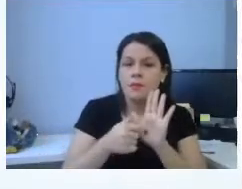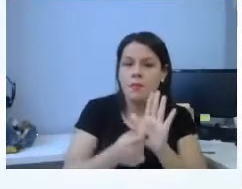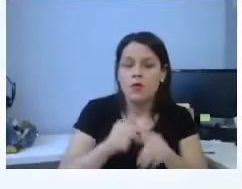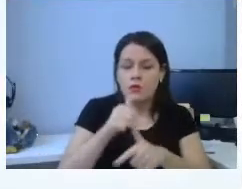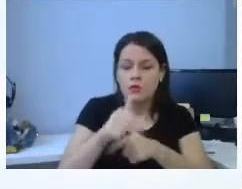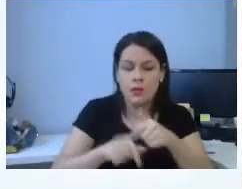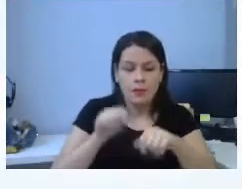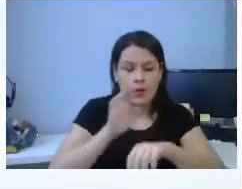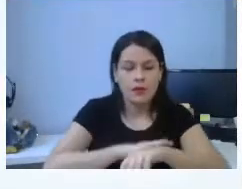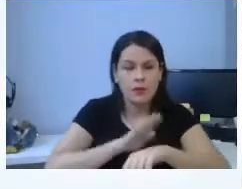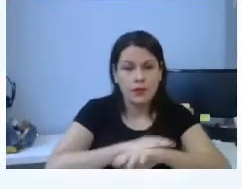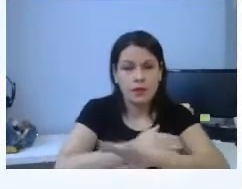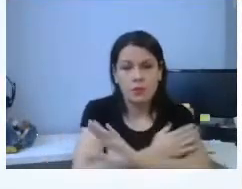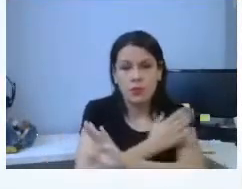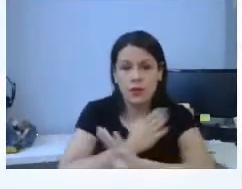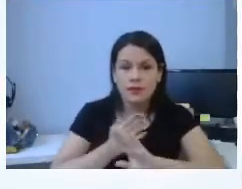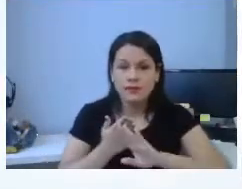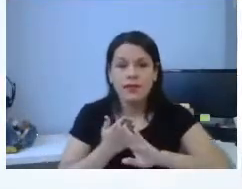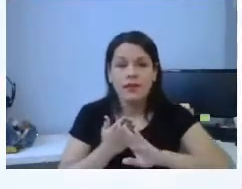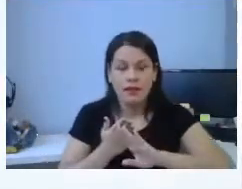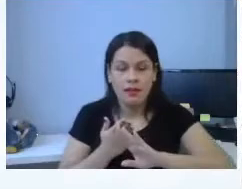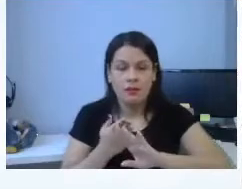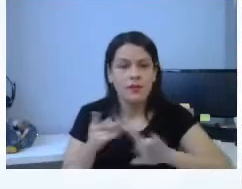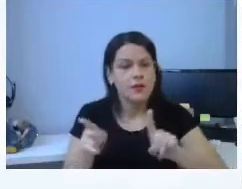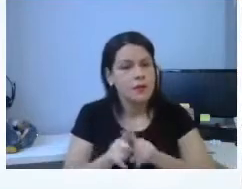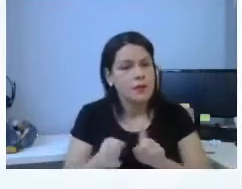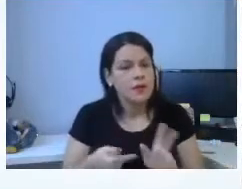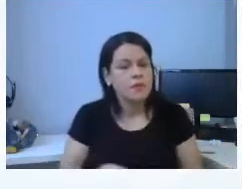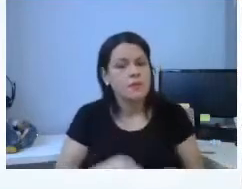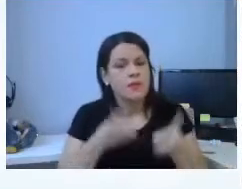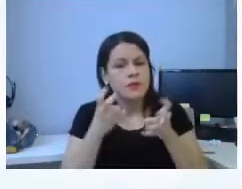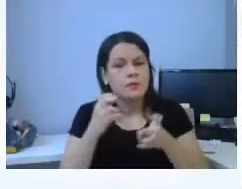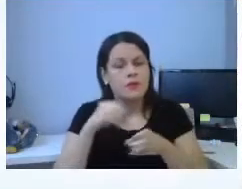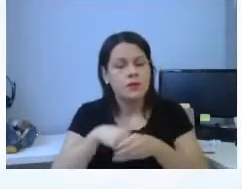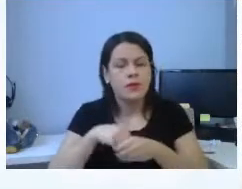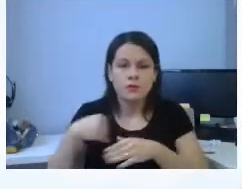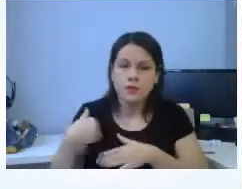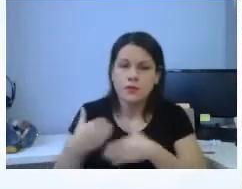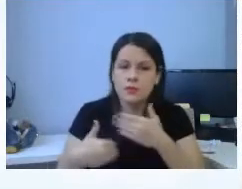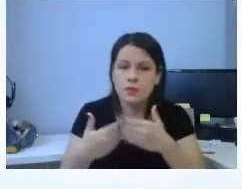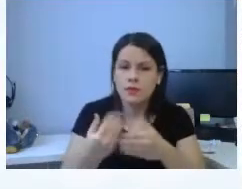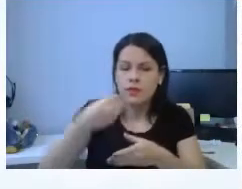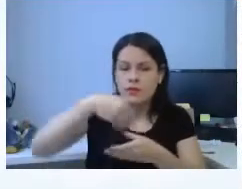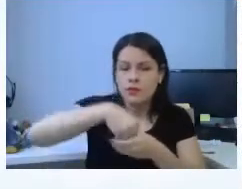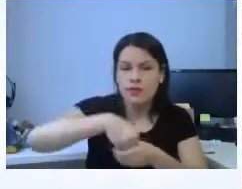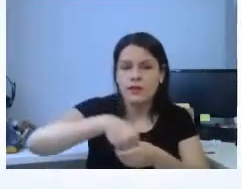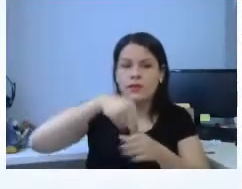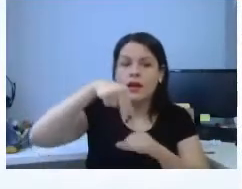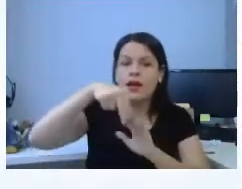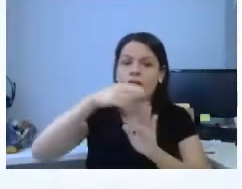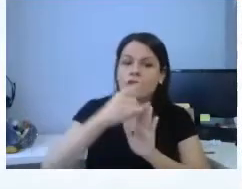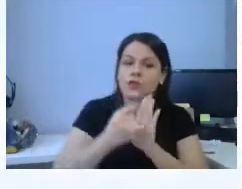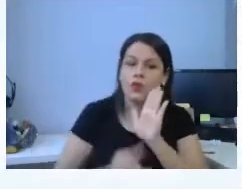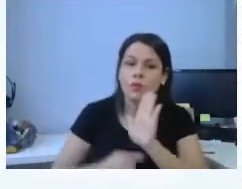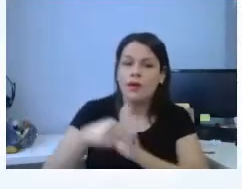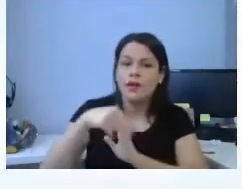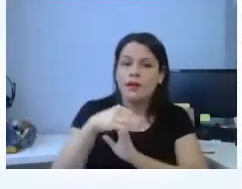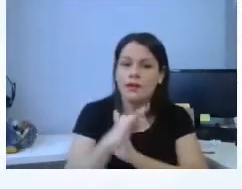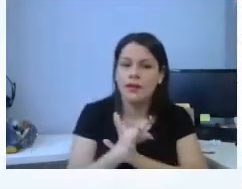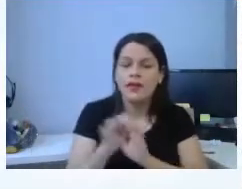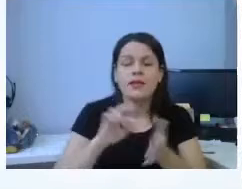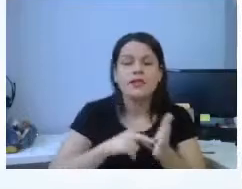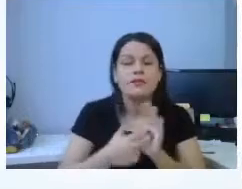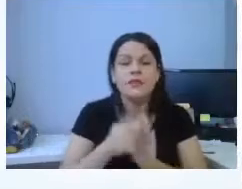que também foram detectados no processo dessa nota técnica, é o tecnoestresse,